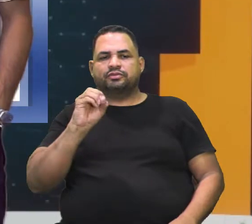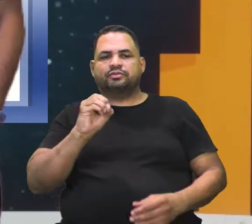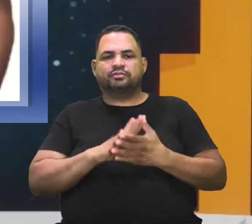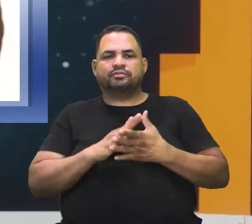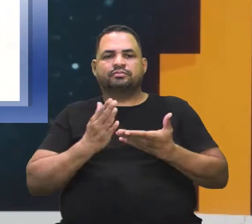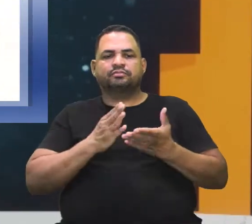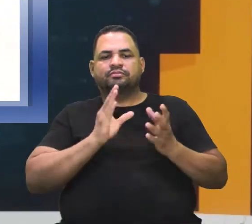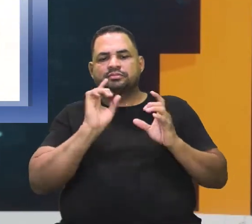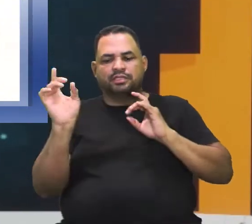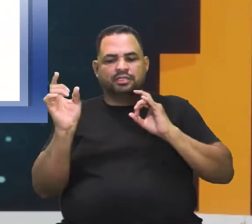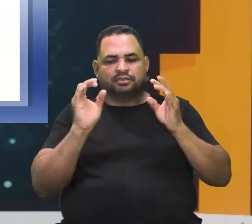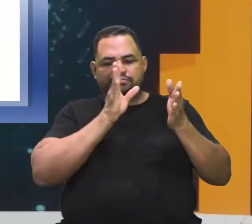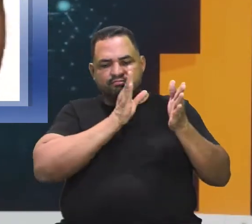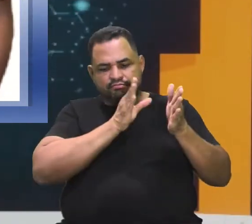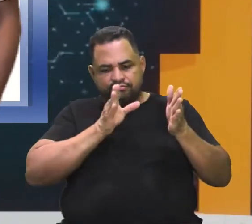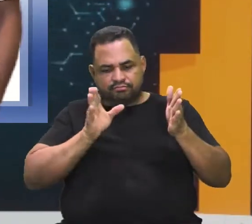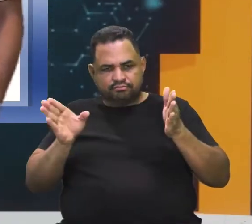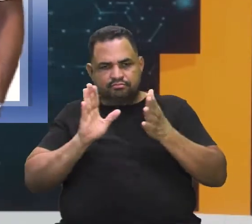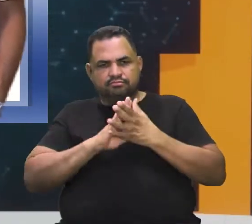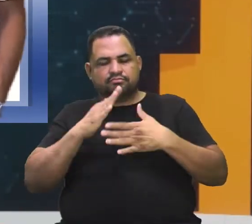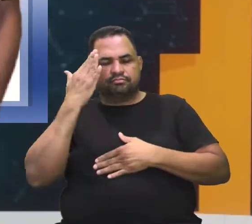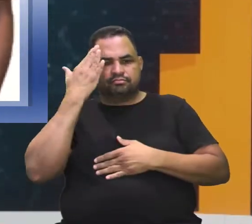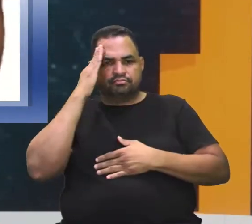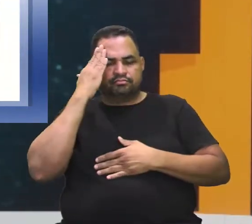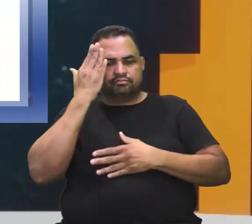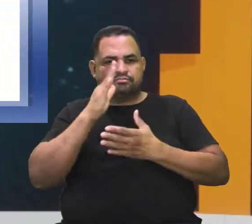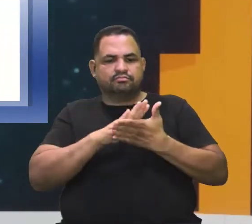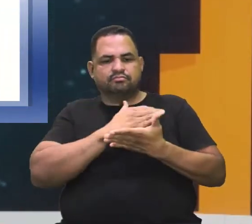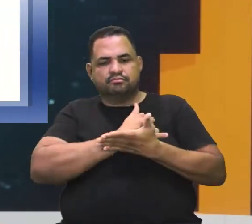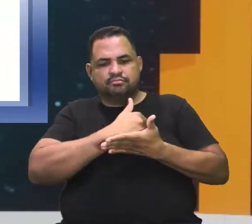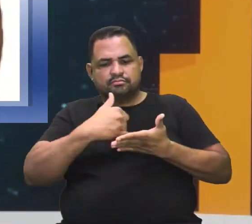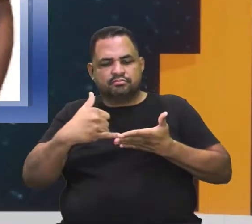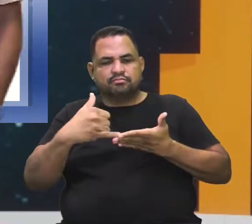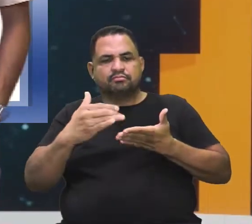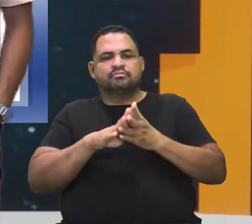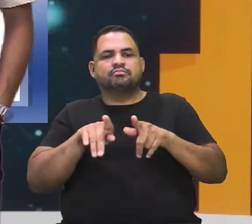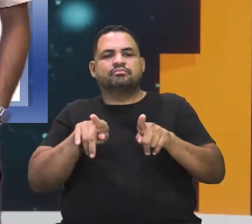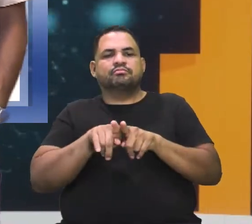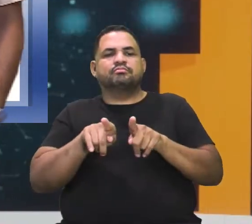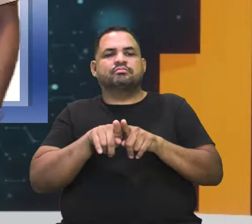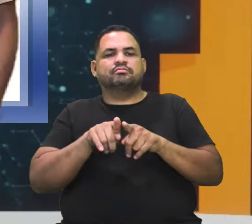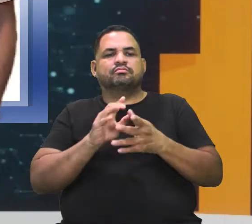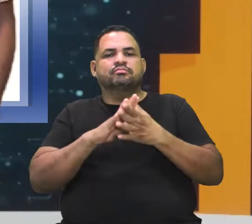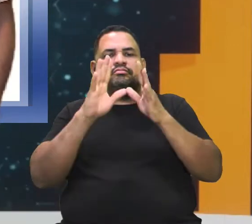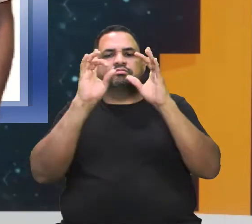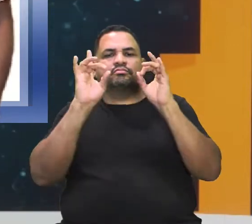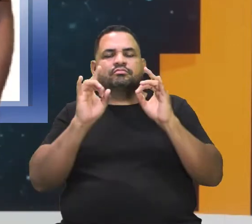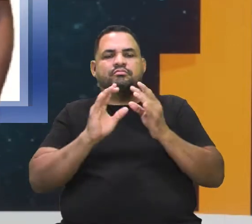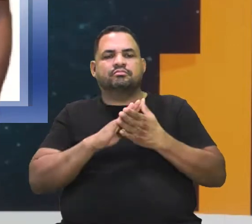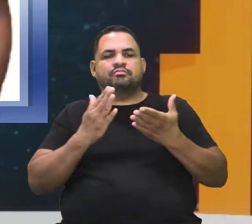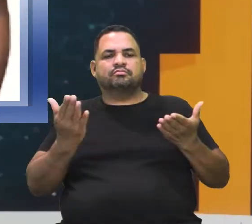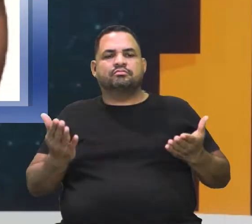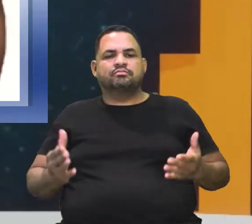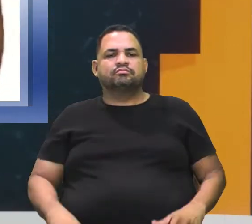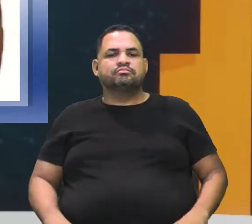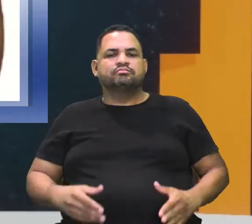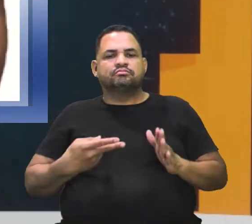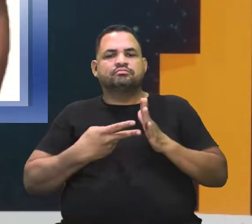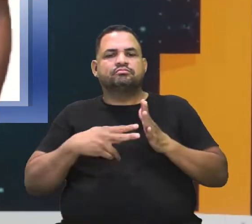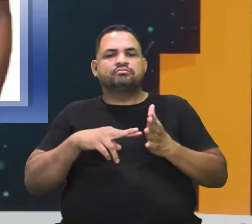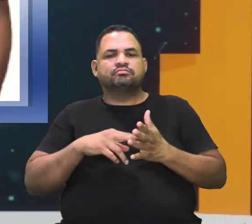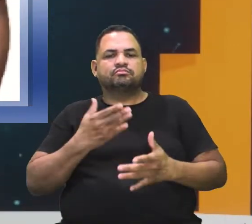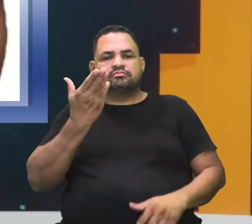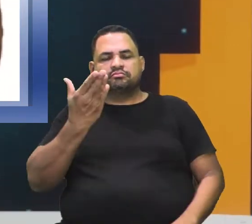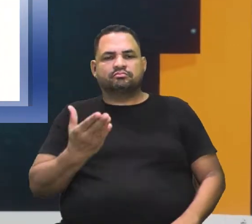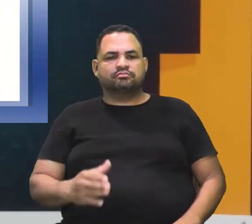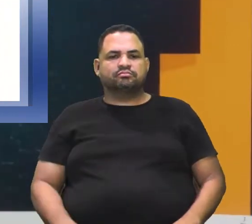por episódios, parte a parte, para vocês entenderem a parte introdutória e entenderem também os detalhes que isso, né, significa. Olha